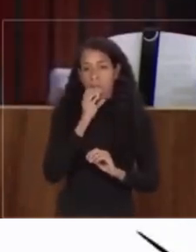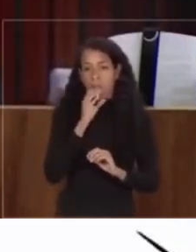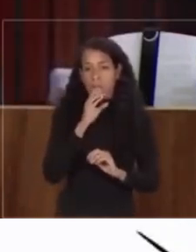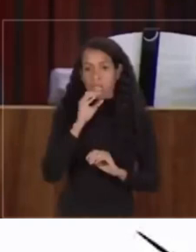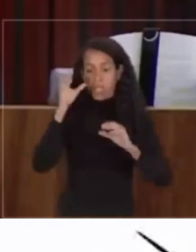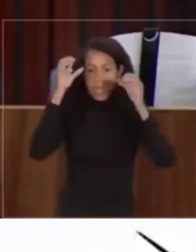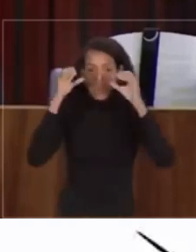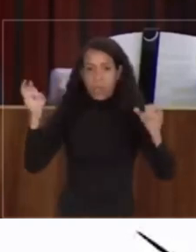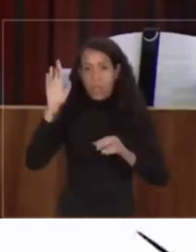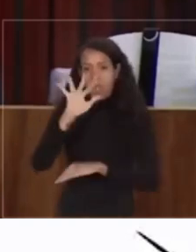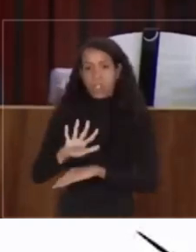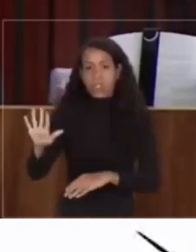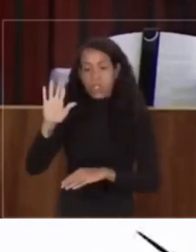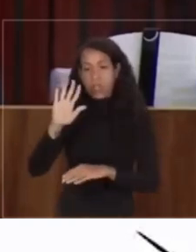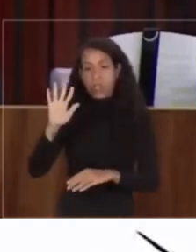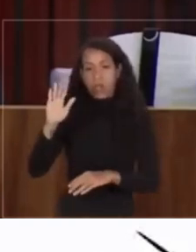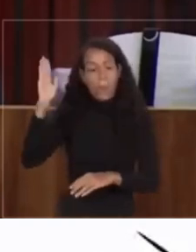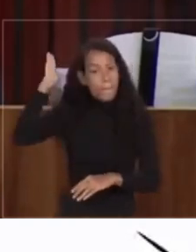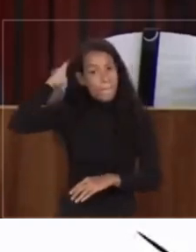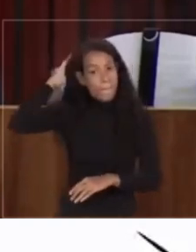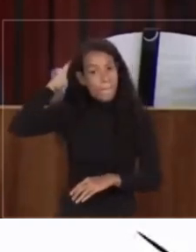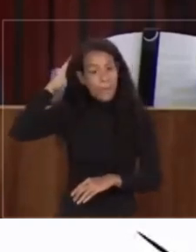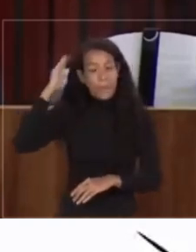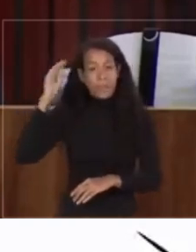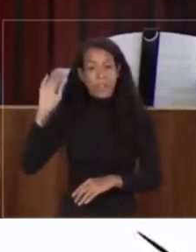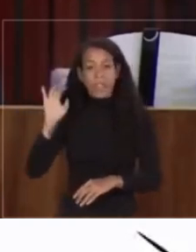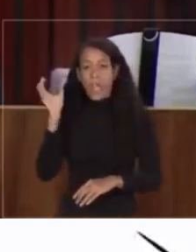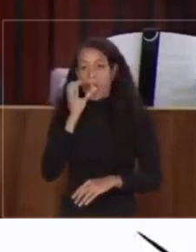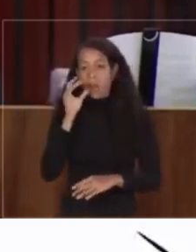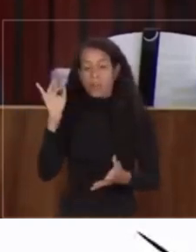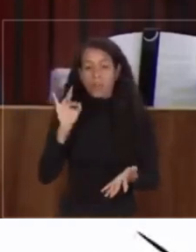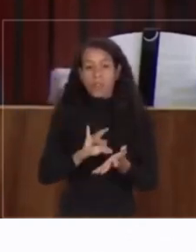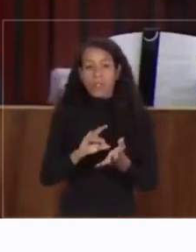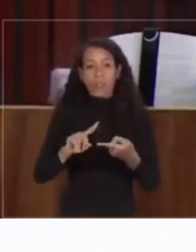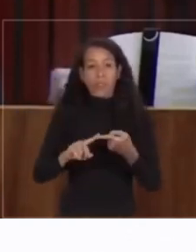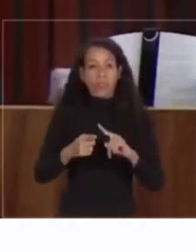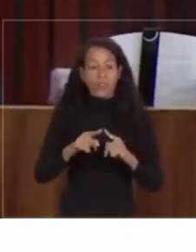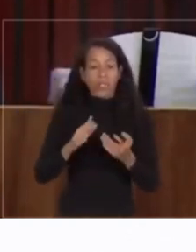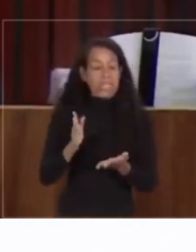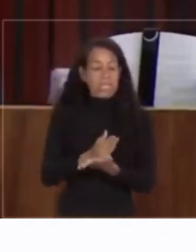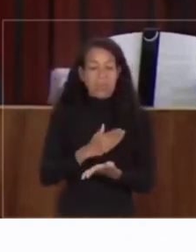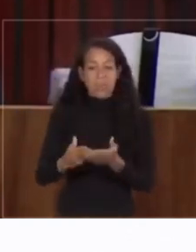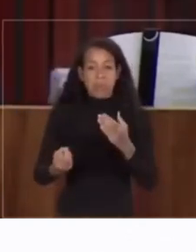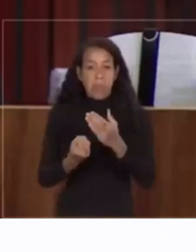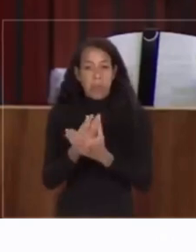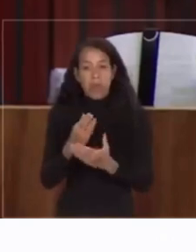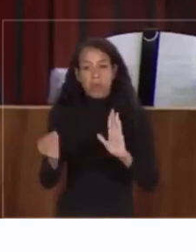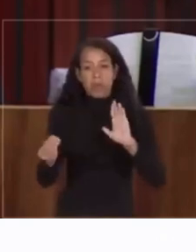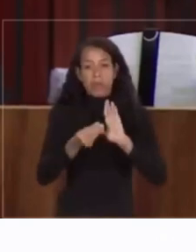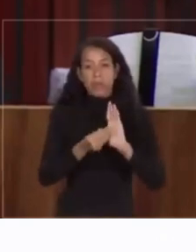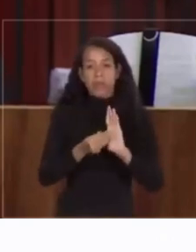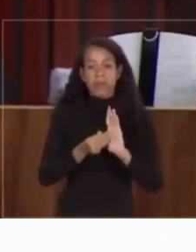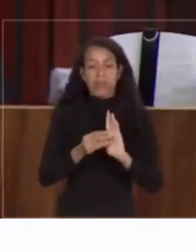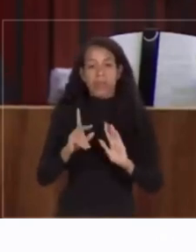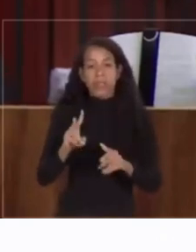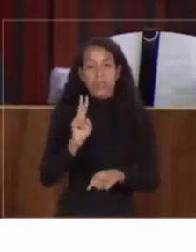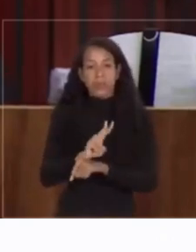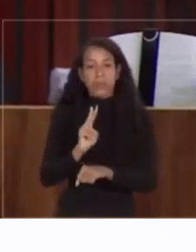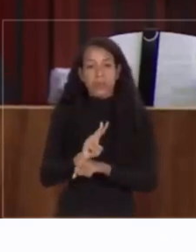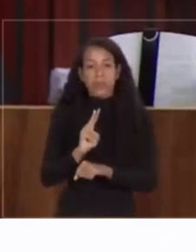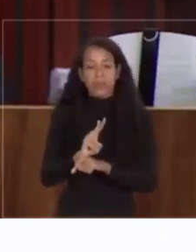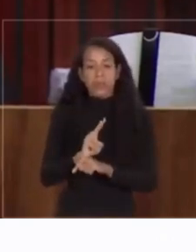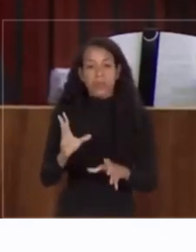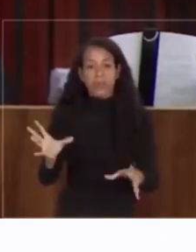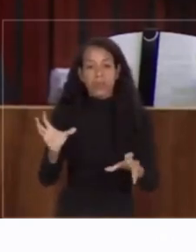imediato ao Tribunal Regional Eleitoral do Paraná para imediata execução do acórdão, independentemente de publicação, mantendo-se